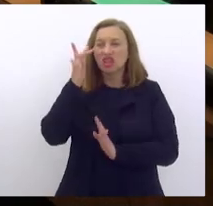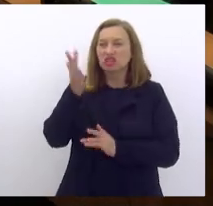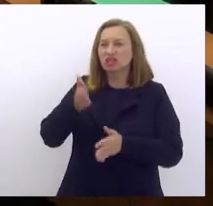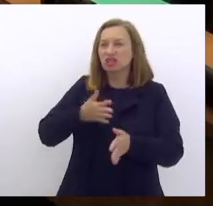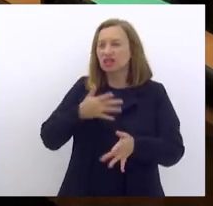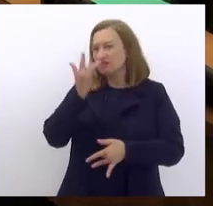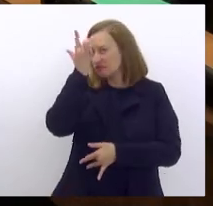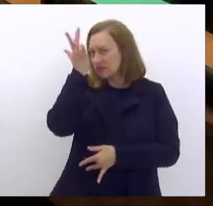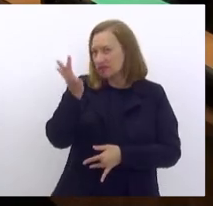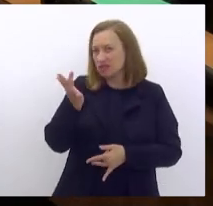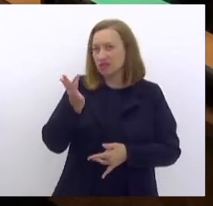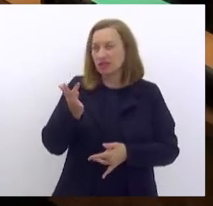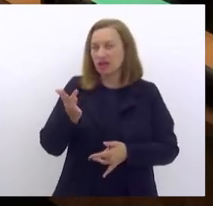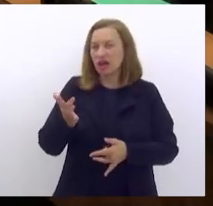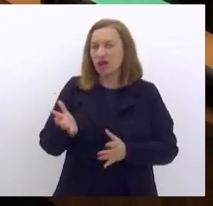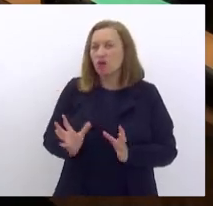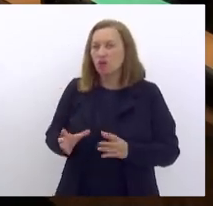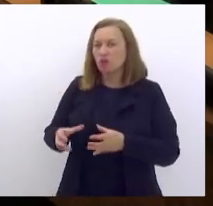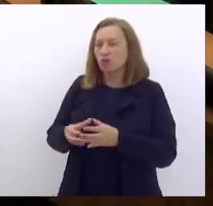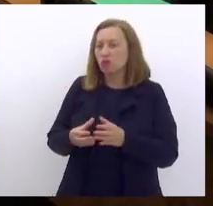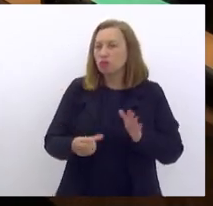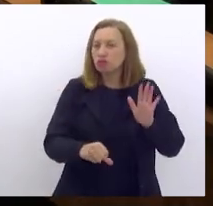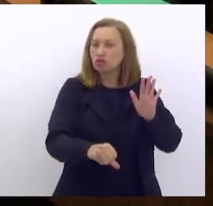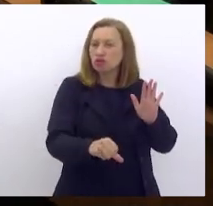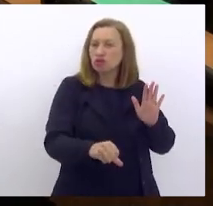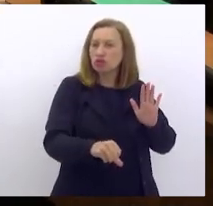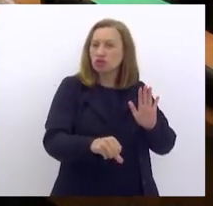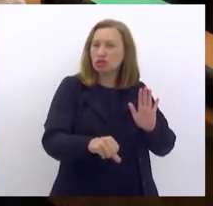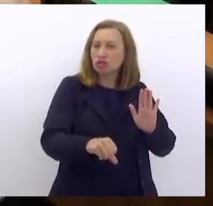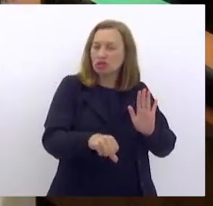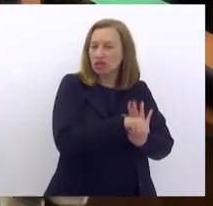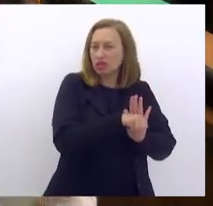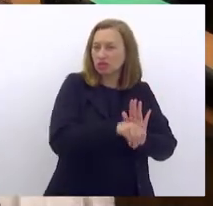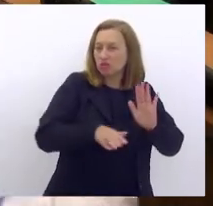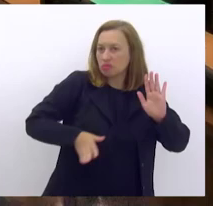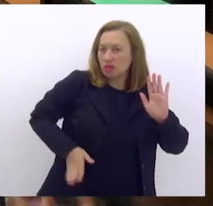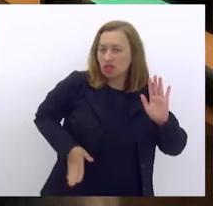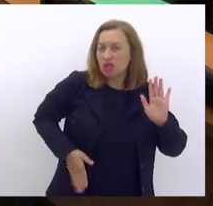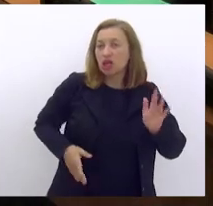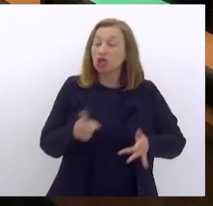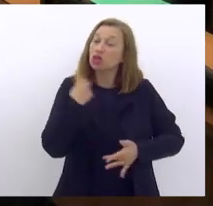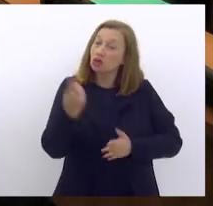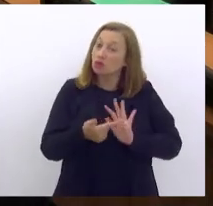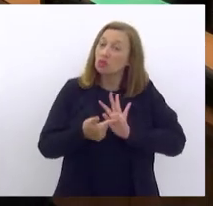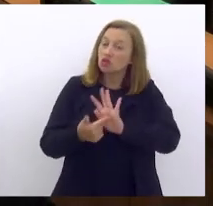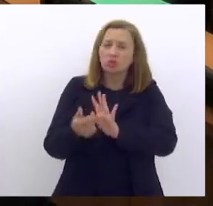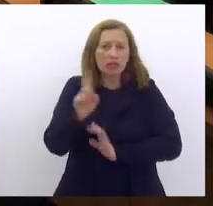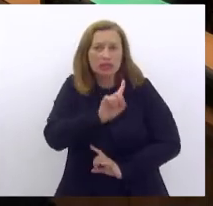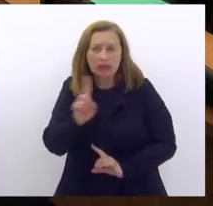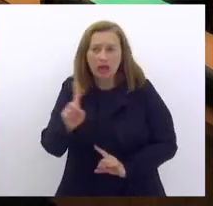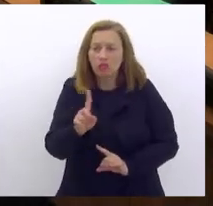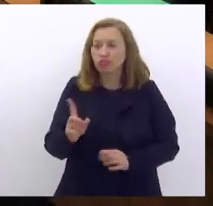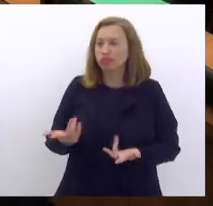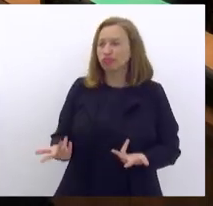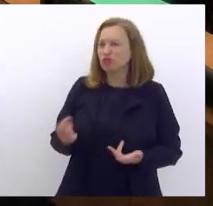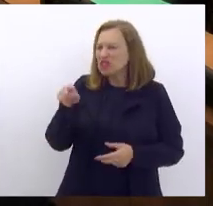a vida da bandidagem, entre aspas. E nós mostramos que não. Não adianta você